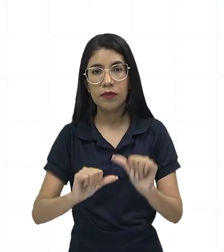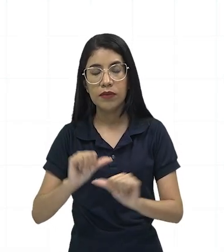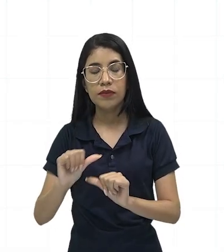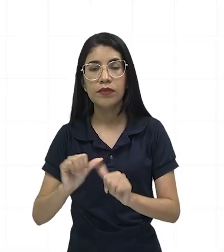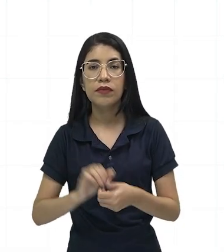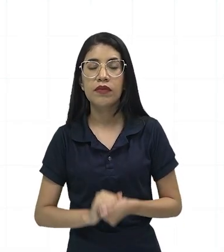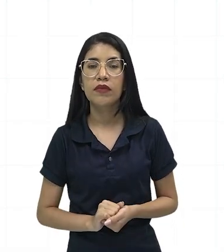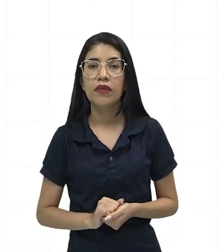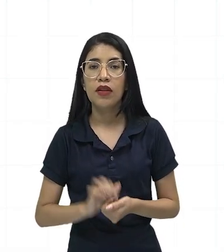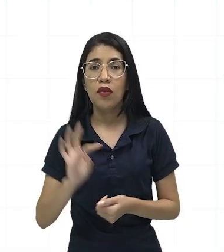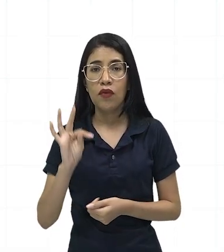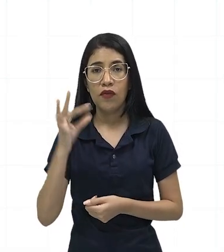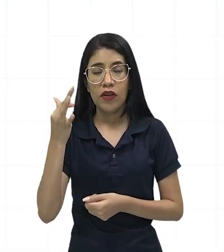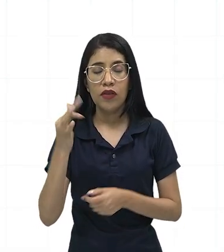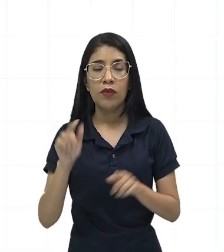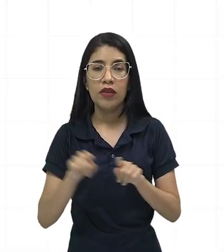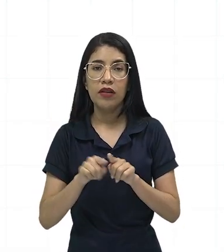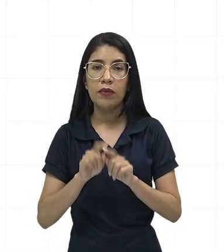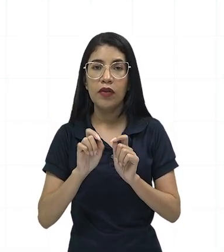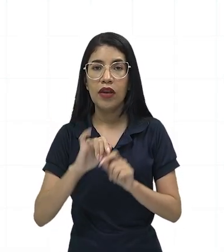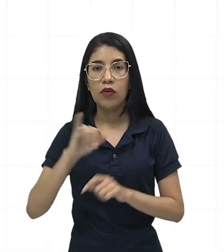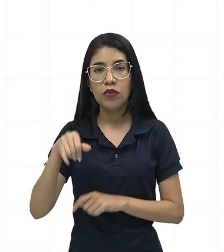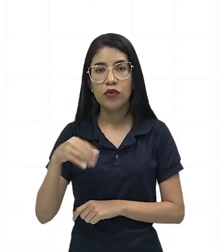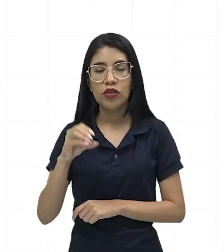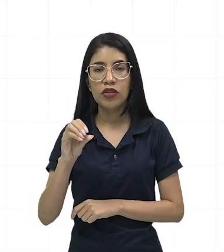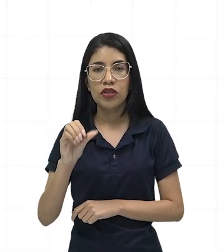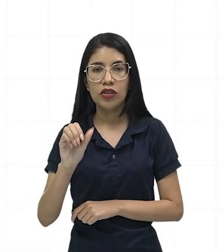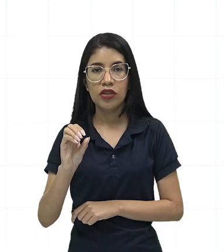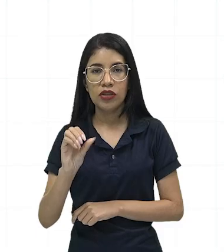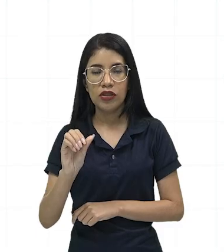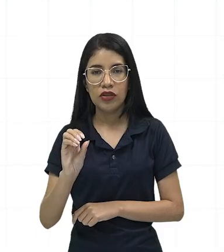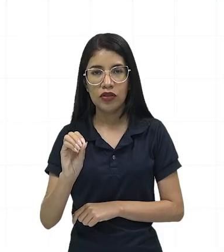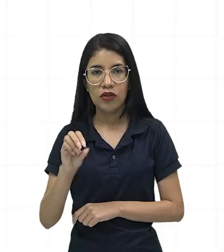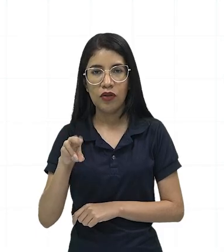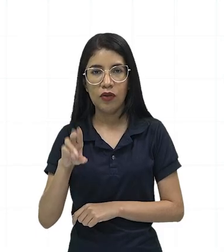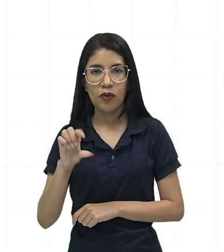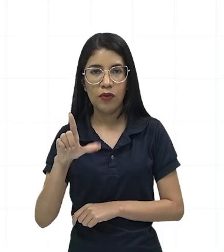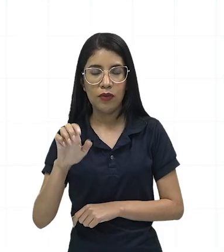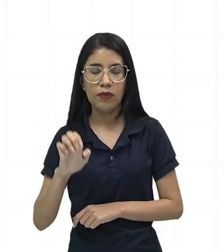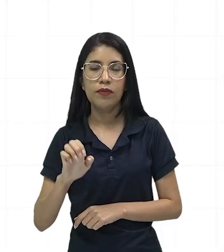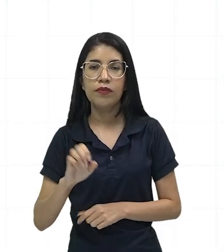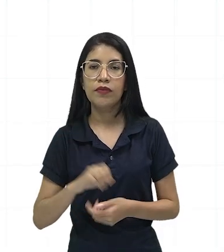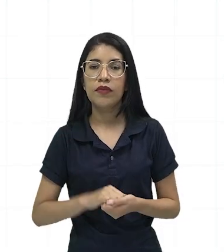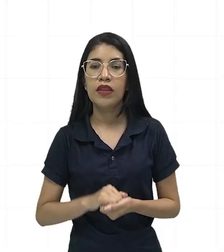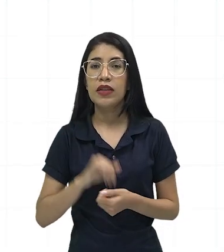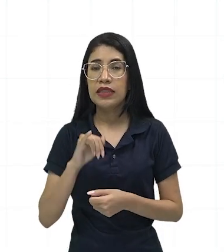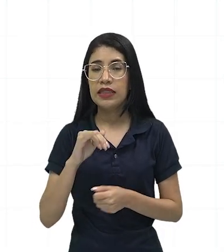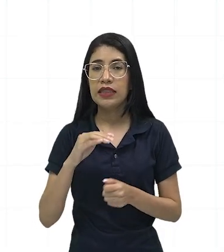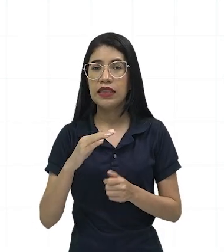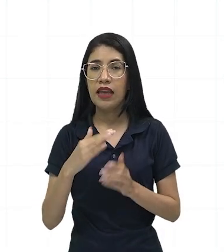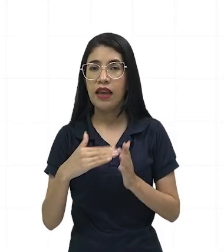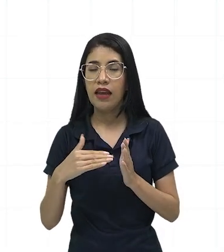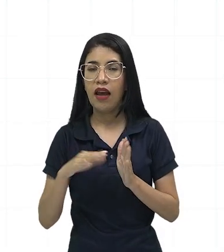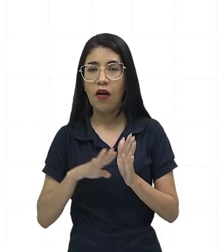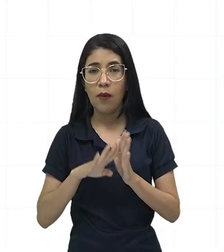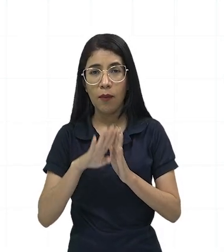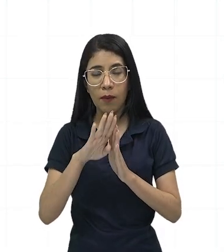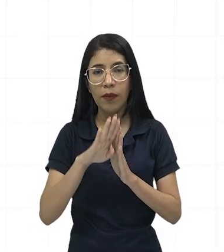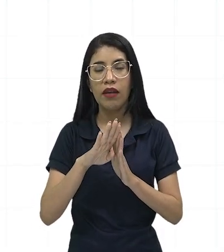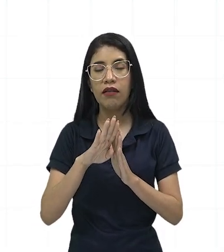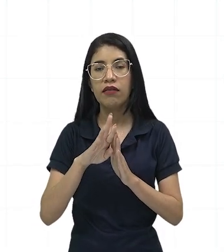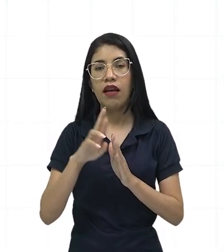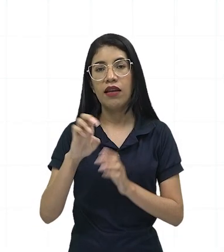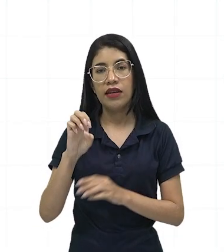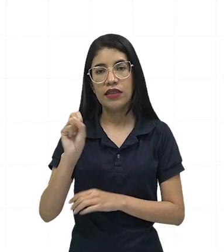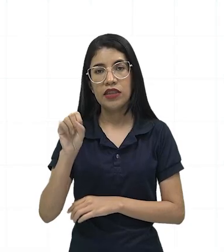gente também chama de efeito Joule. Quanto maior é a resistência elétrica do resistor, menor é